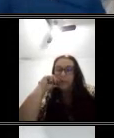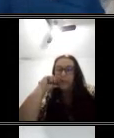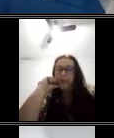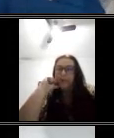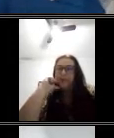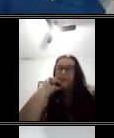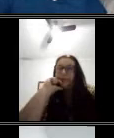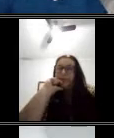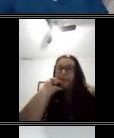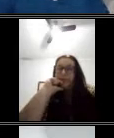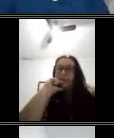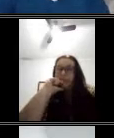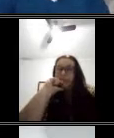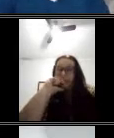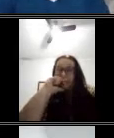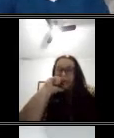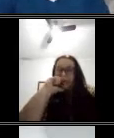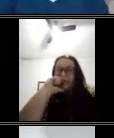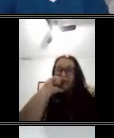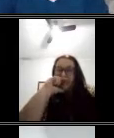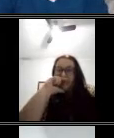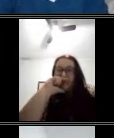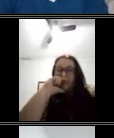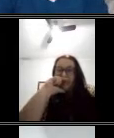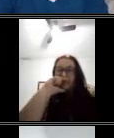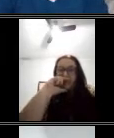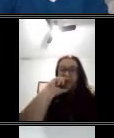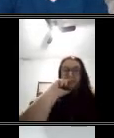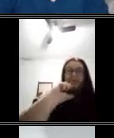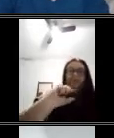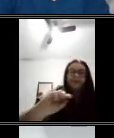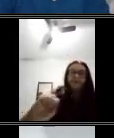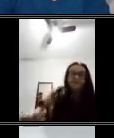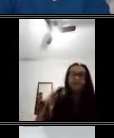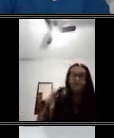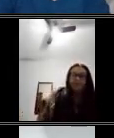Então, vamos lá. O processo diagnóstico.